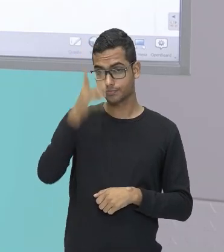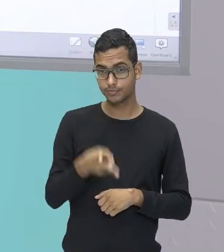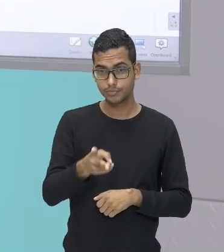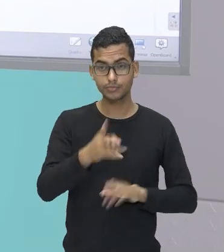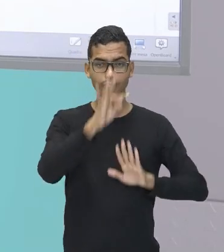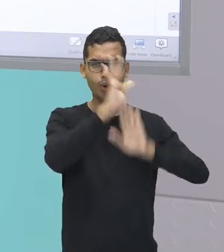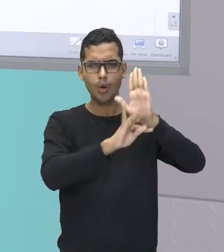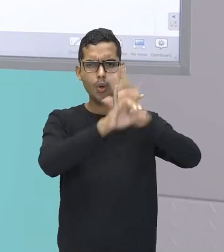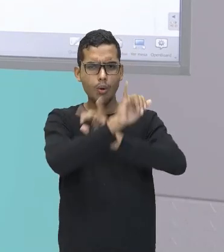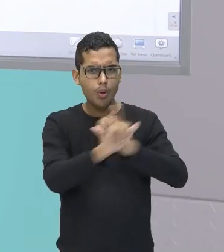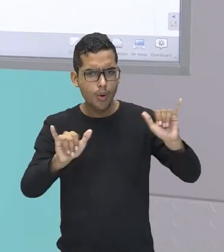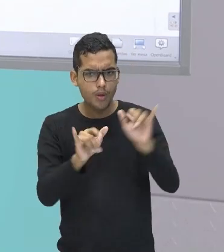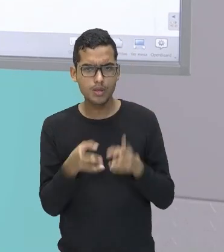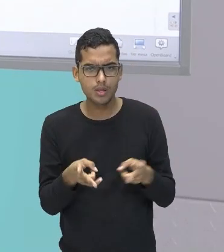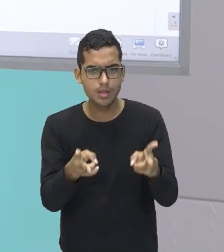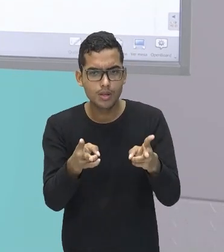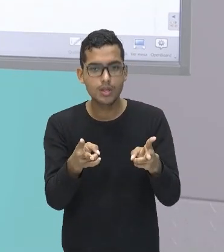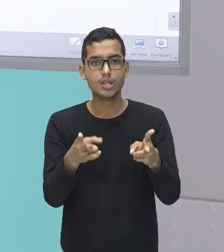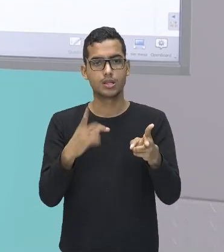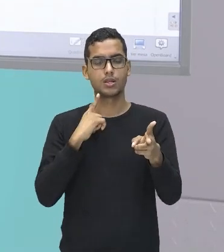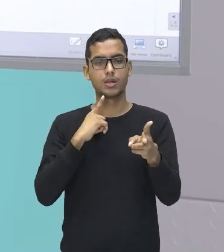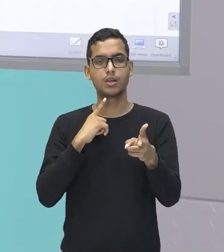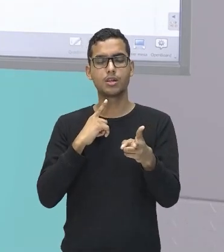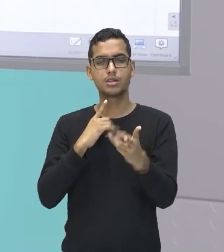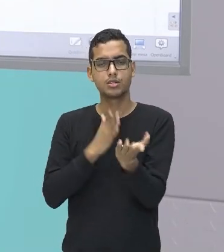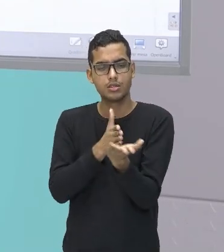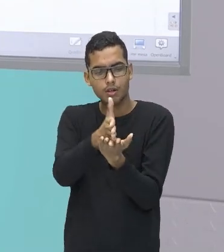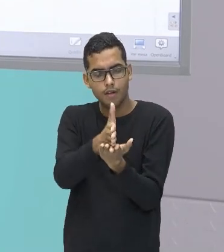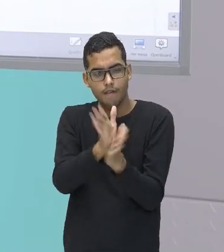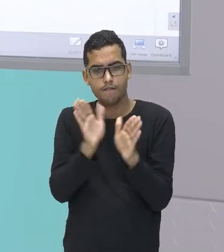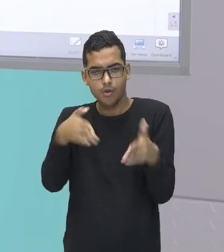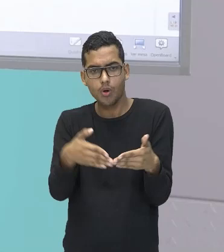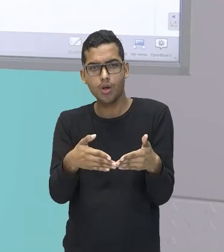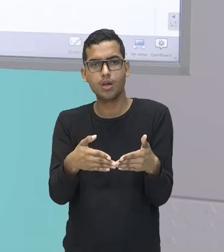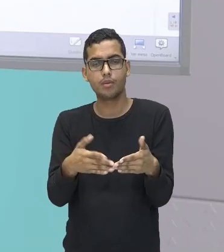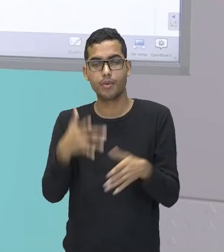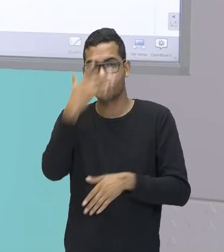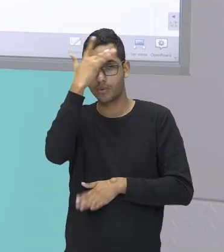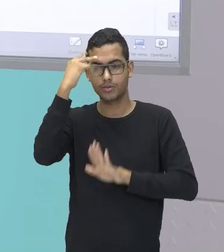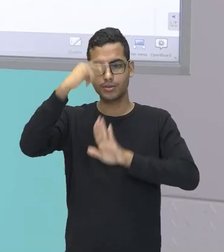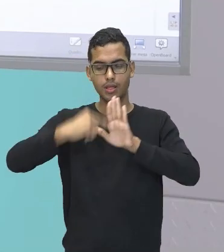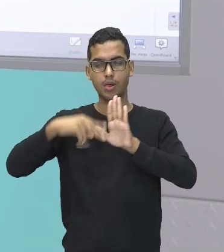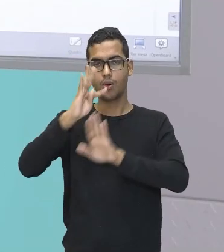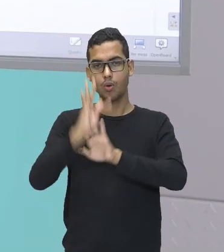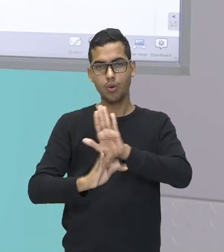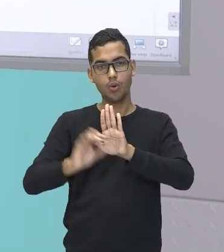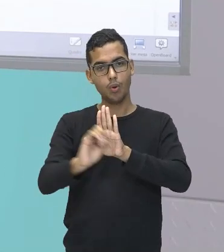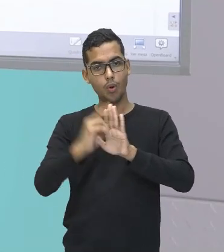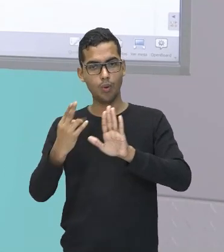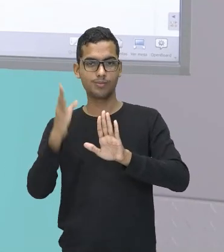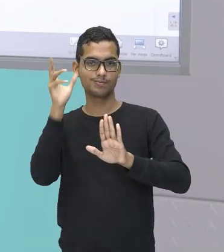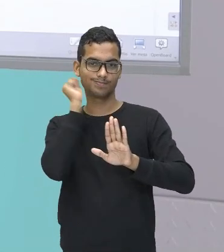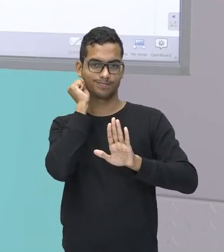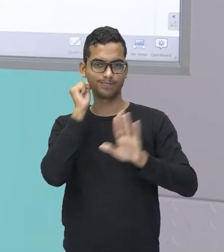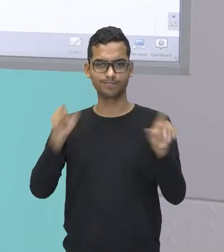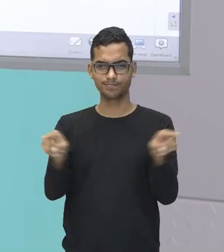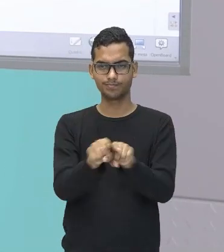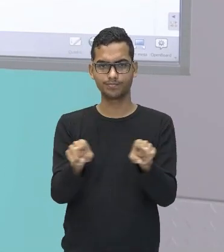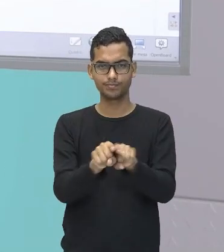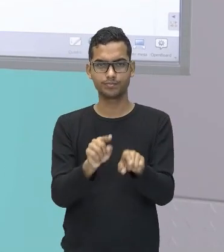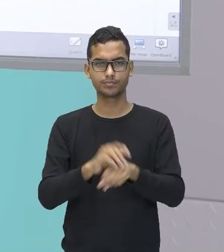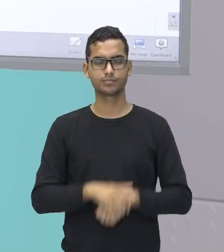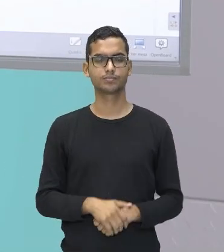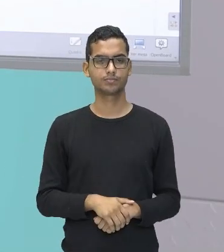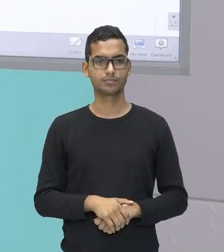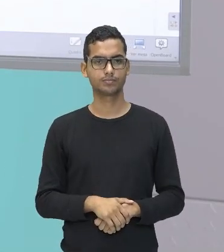textos publicitários, eles vão dirigir a mensagem para quem está lendo aquele texto ou ouvindo. E,